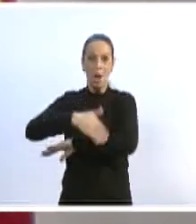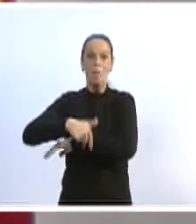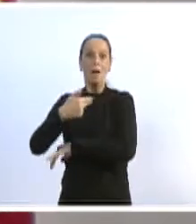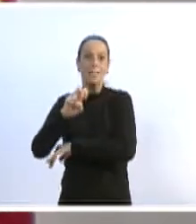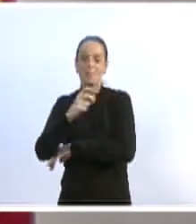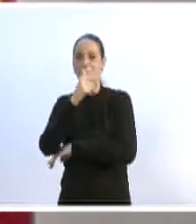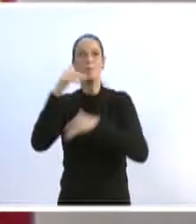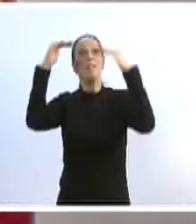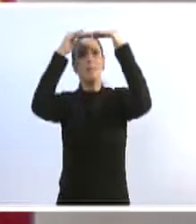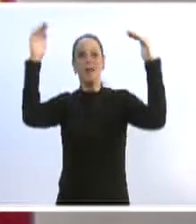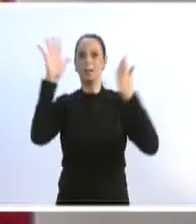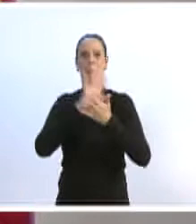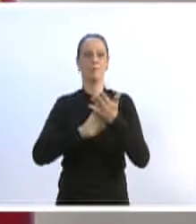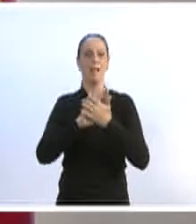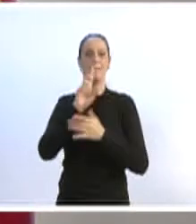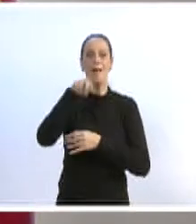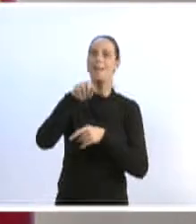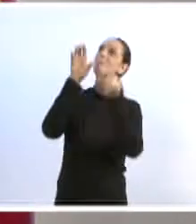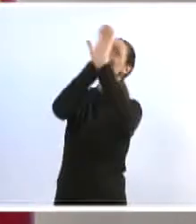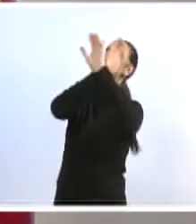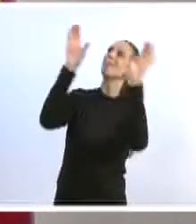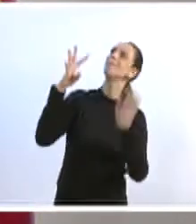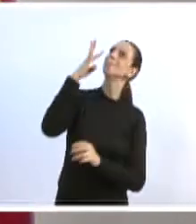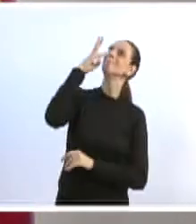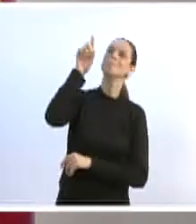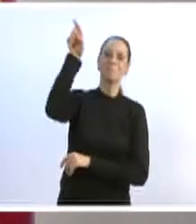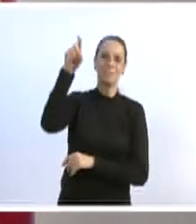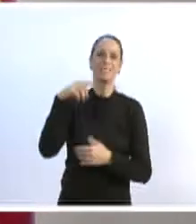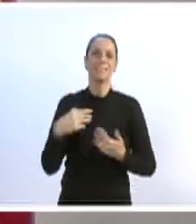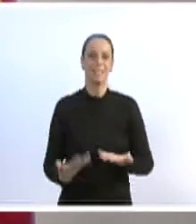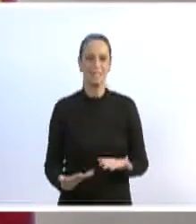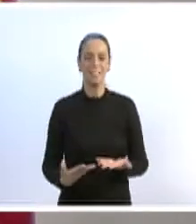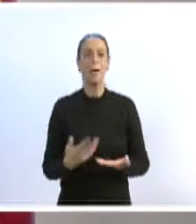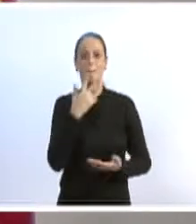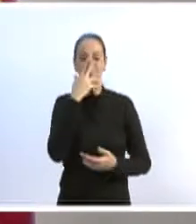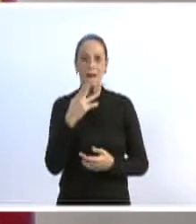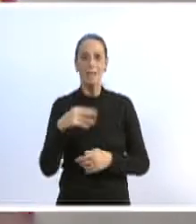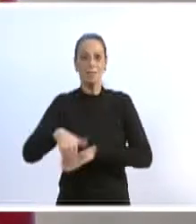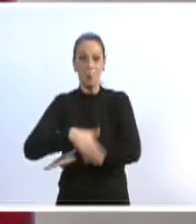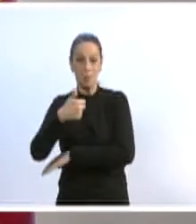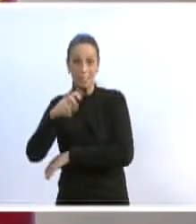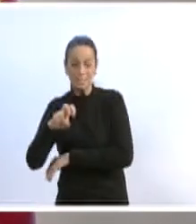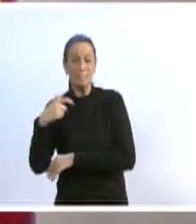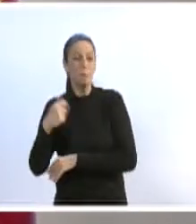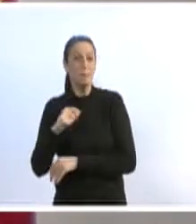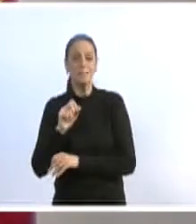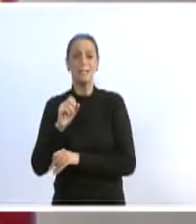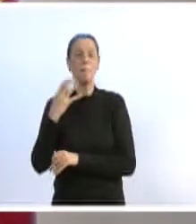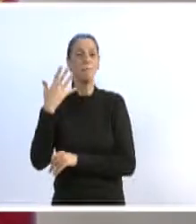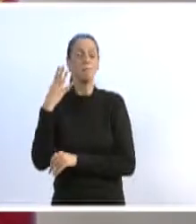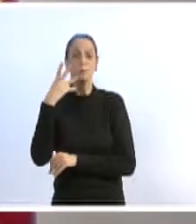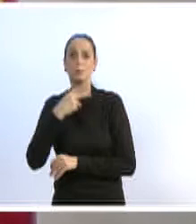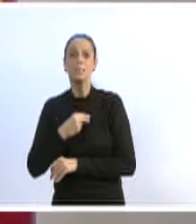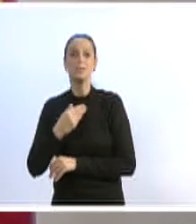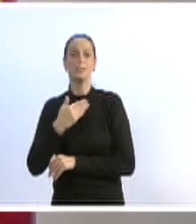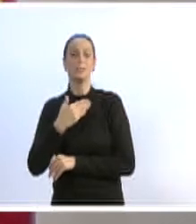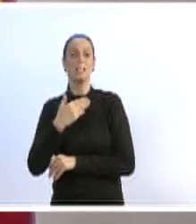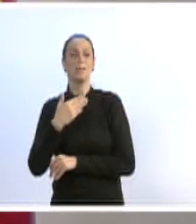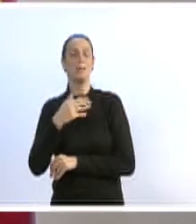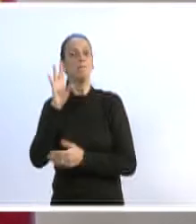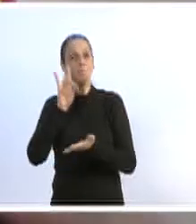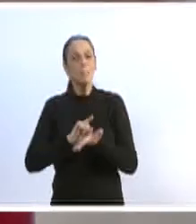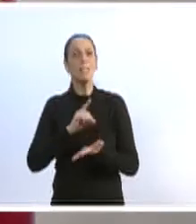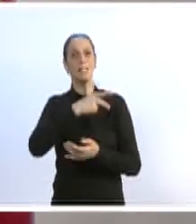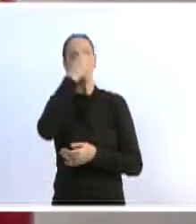concorrer com os demais shoppings aqui é na cidade e esta casa nunca se furtou